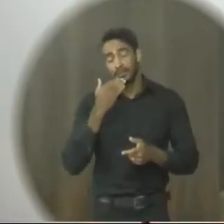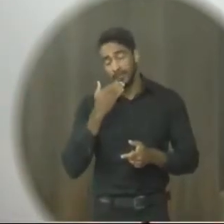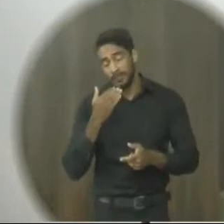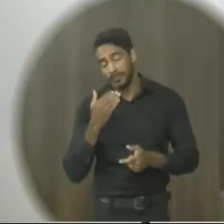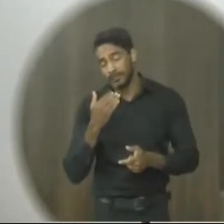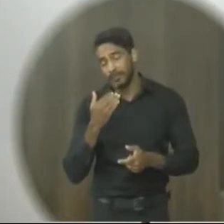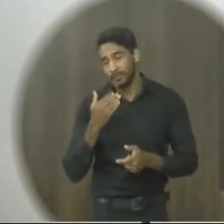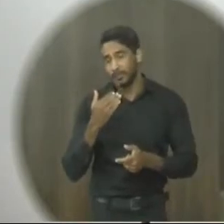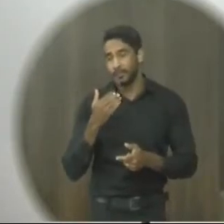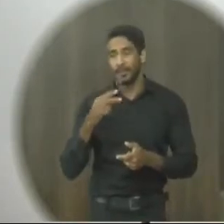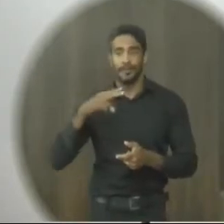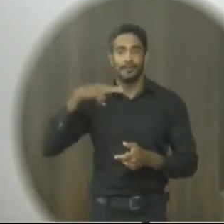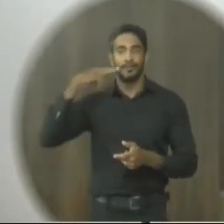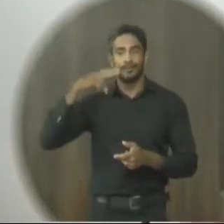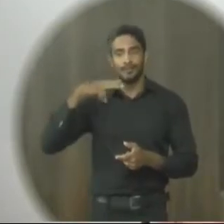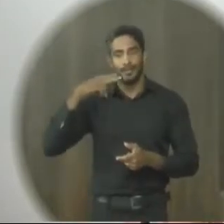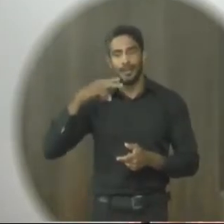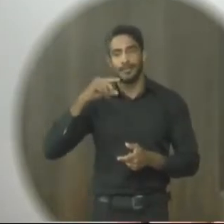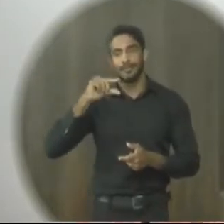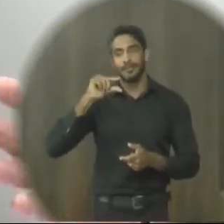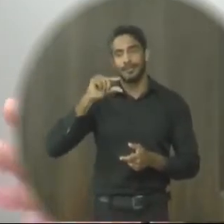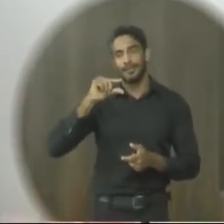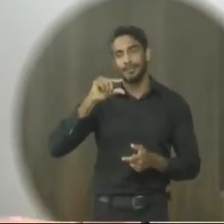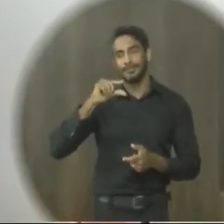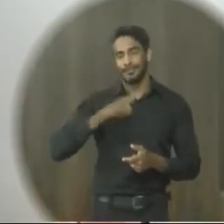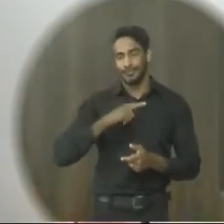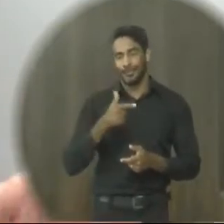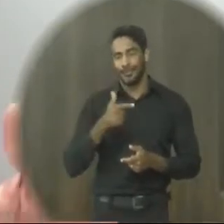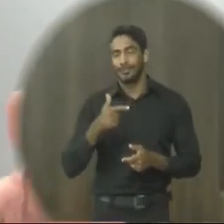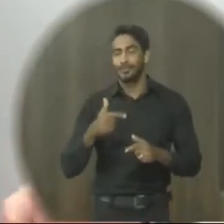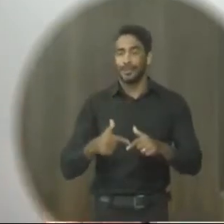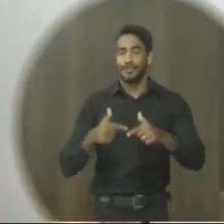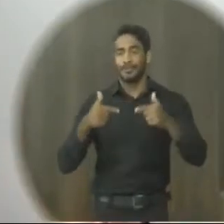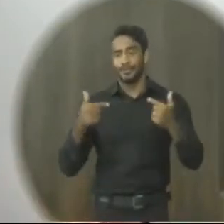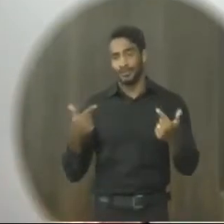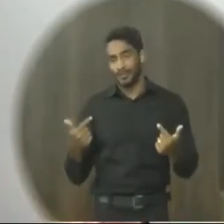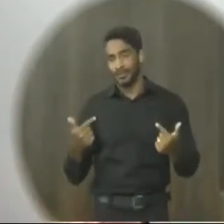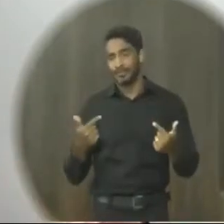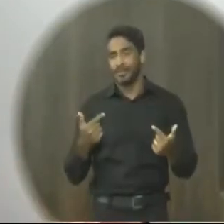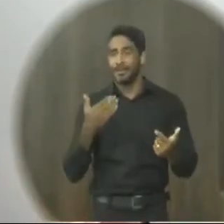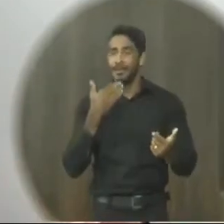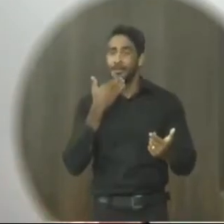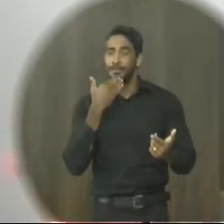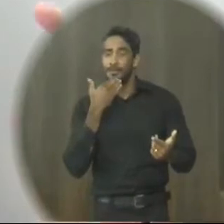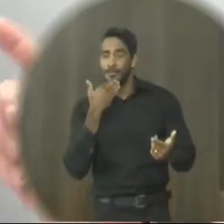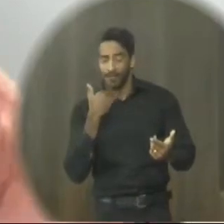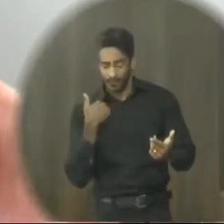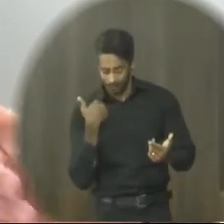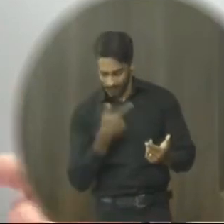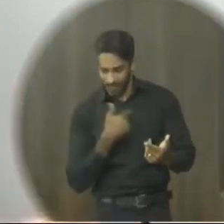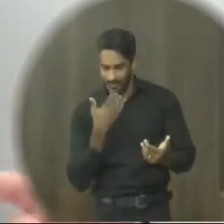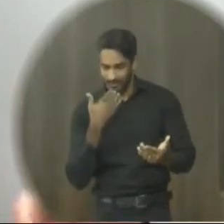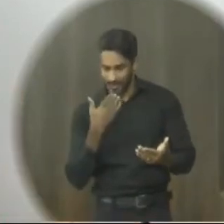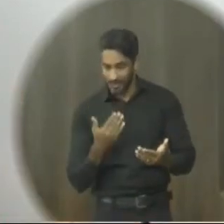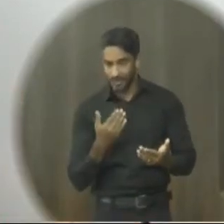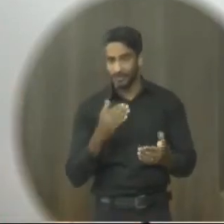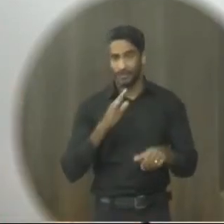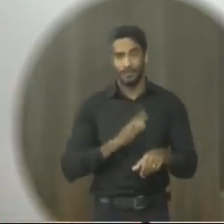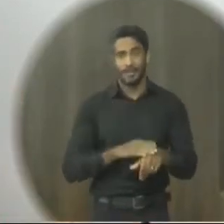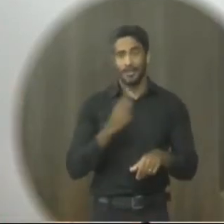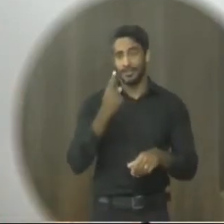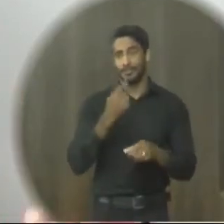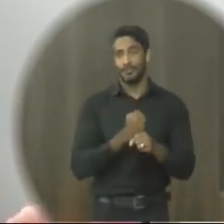que eu sou um vereador que tem um pouco de mal só, porque, infelizmente, meus pedidos estão todos fazendo aniversário de um ano. As pequenas ruas e nenhuma